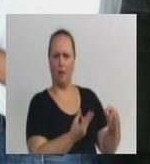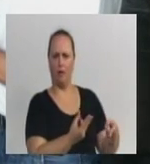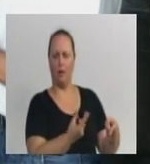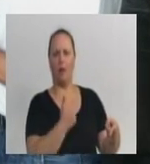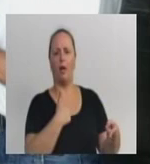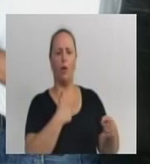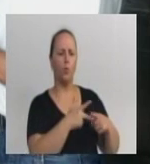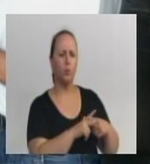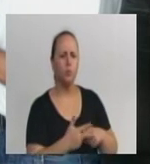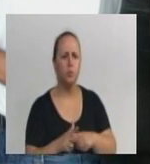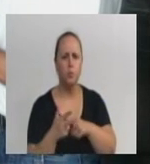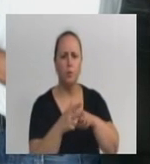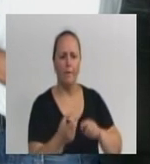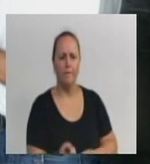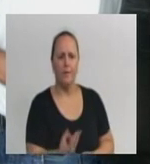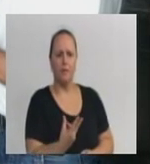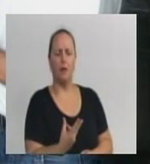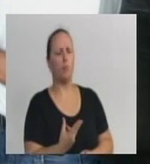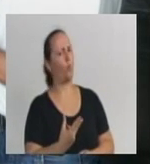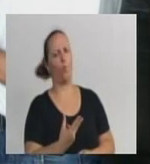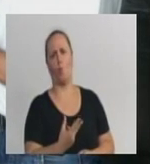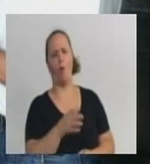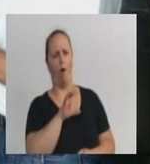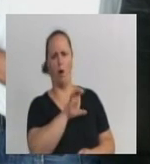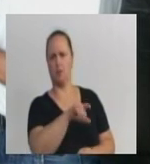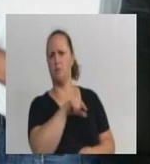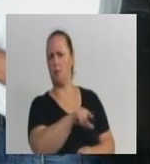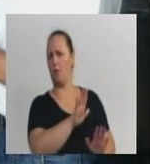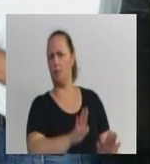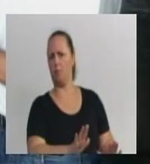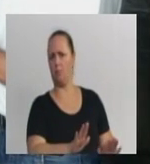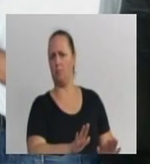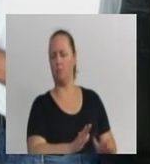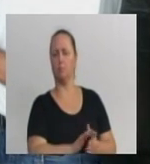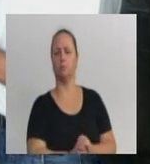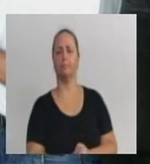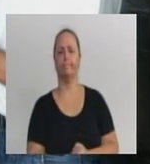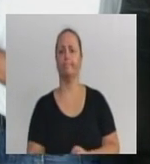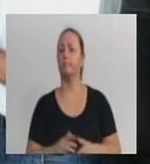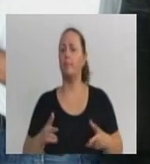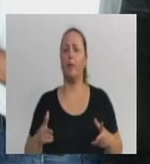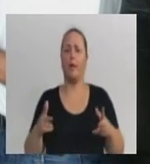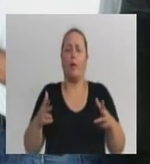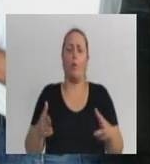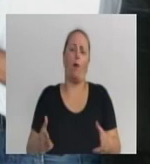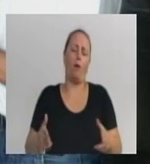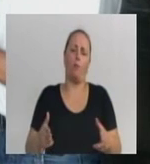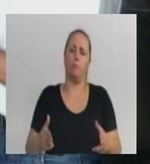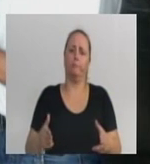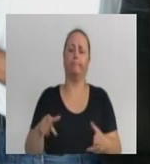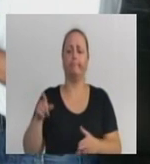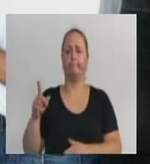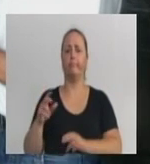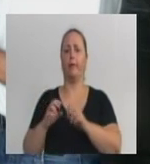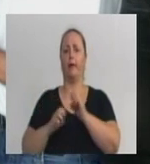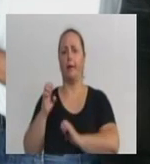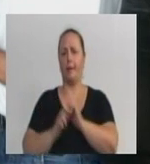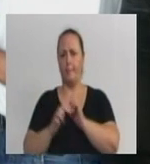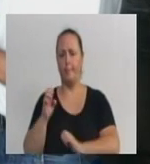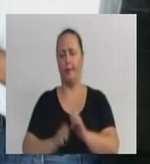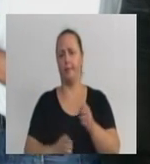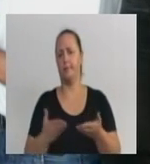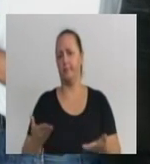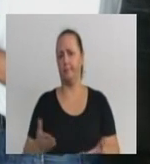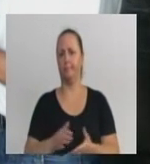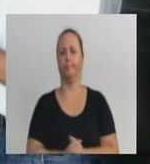ele. Eu vou deixar lá vender como ele está. E a Piracicabana também tinha esses ônibus para socorro lá, para vender. Com isso, quem ganhou